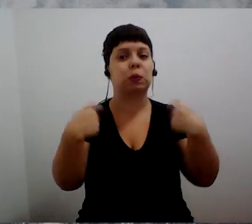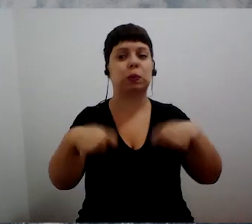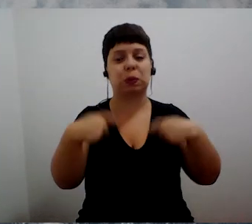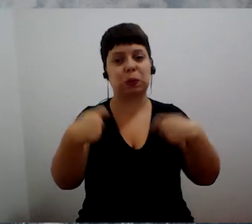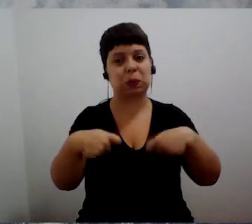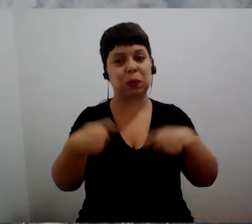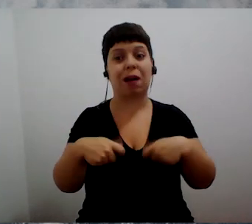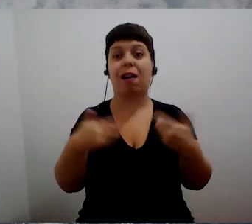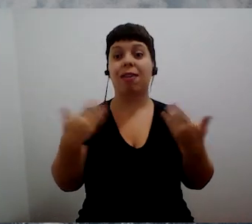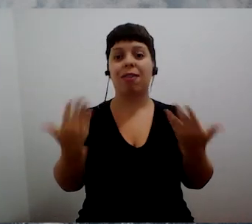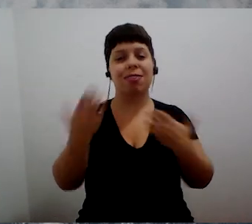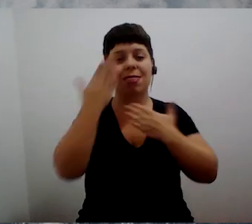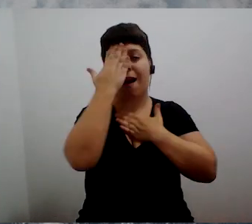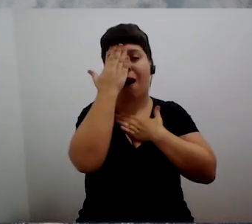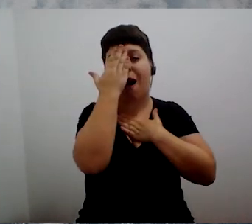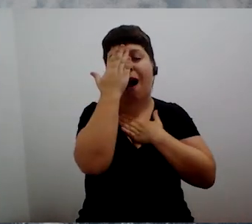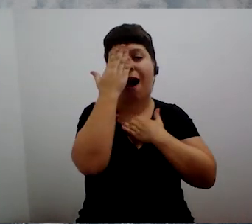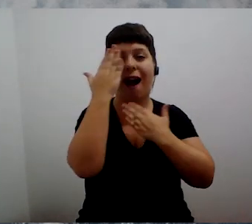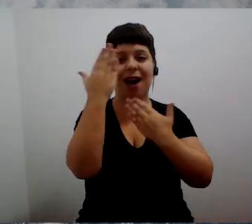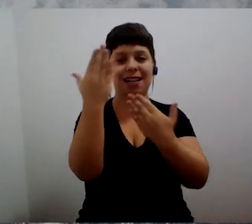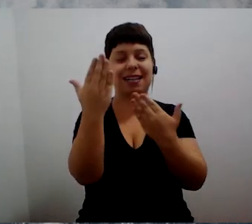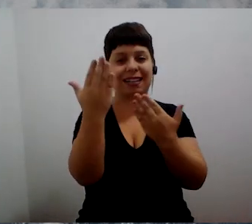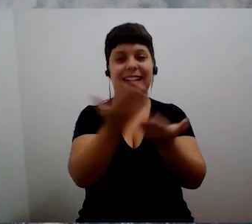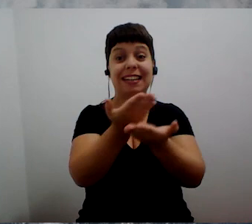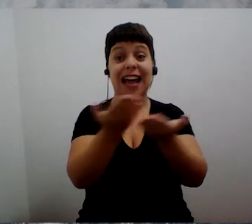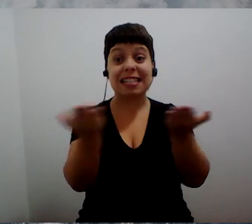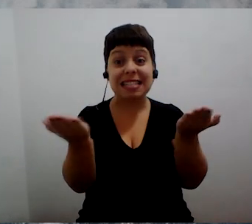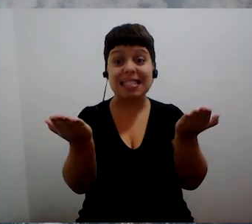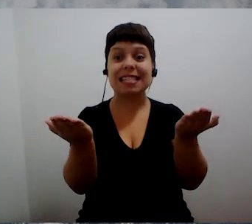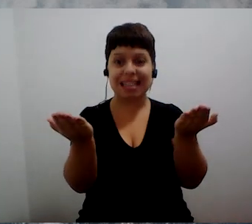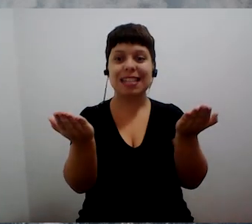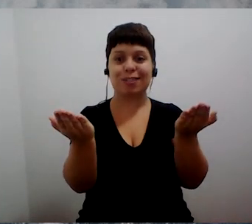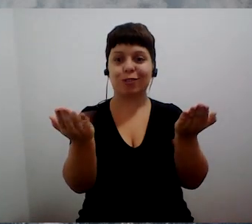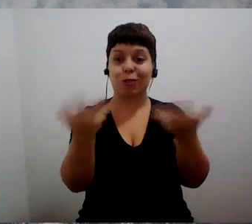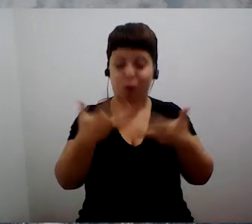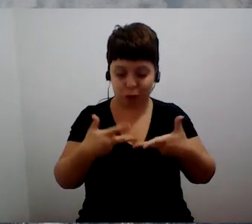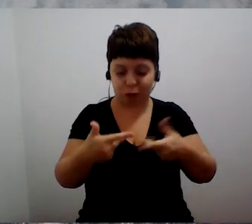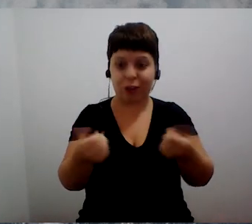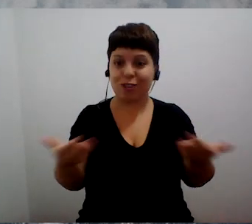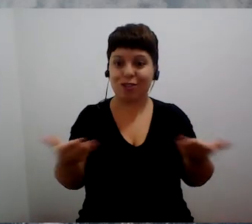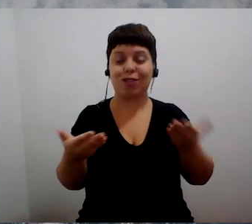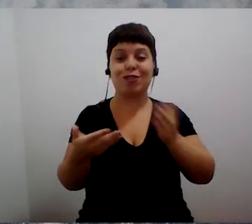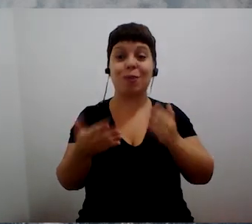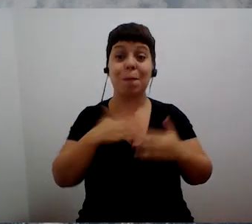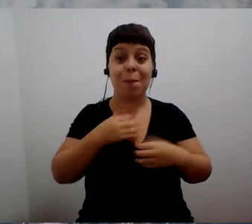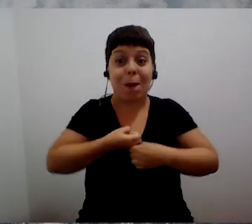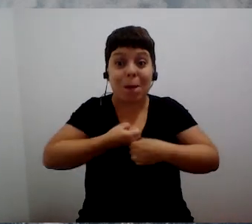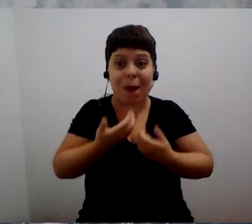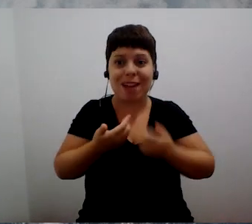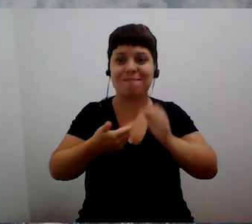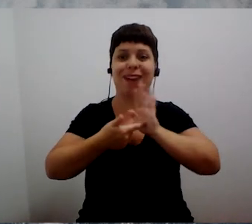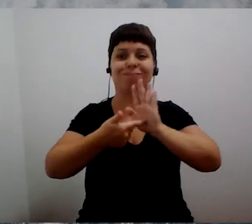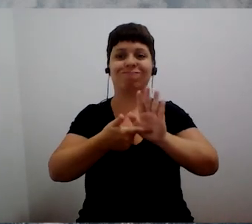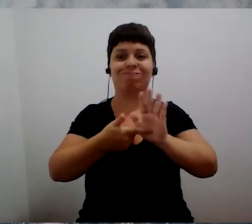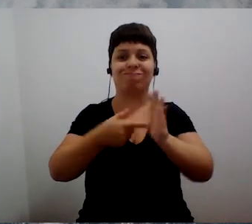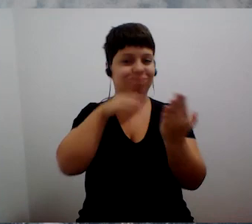faz muito parte, tem que fazer parte da nossa vida sempre. Então, eu agradeço imensamente pela participação, pelo